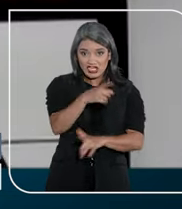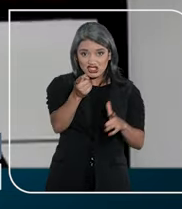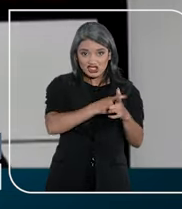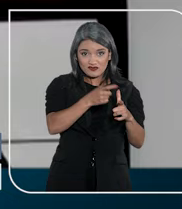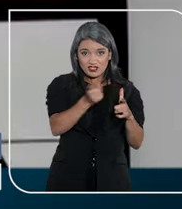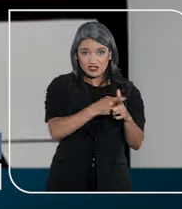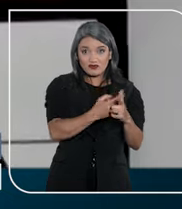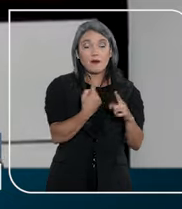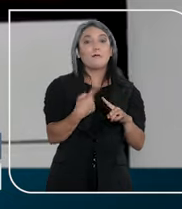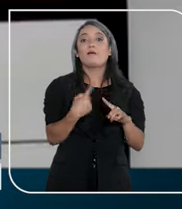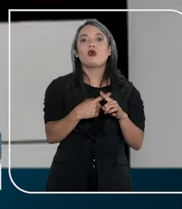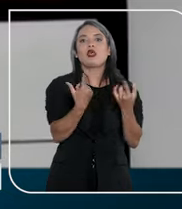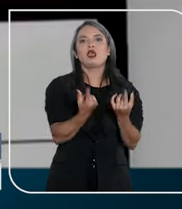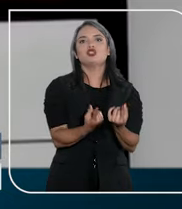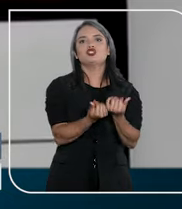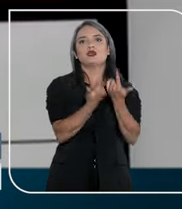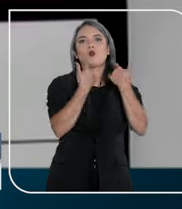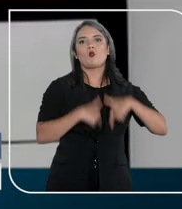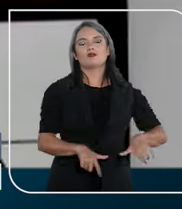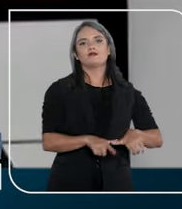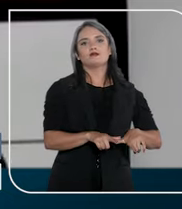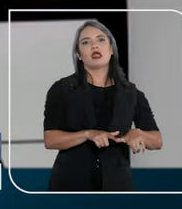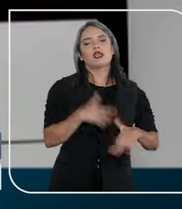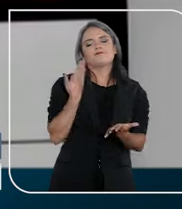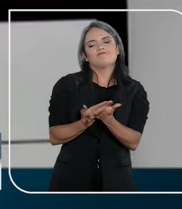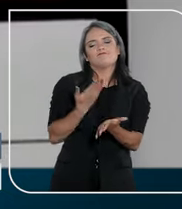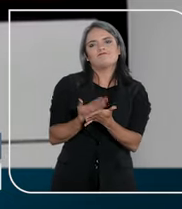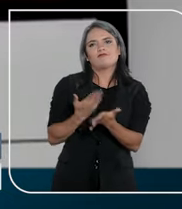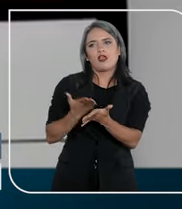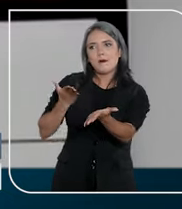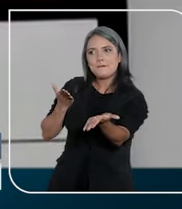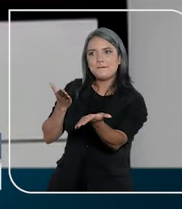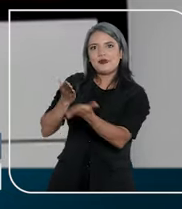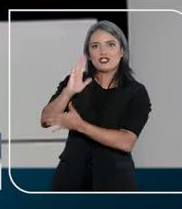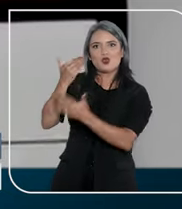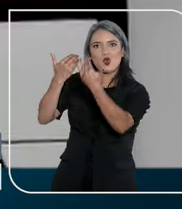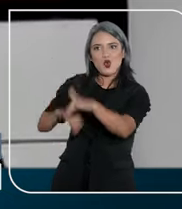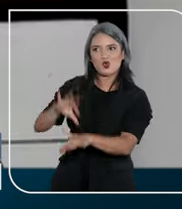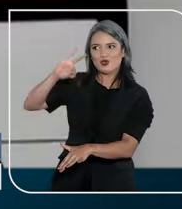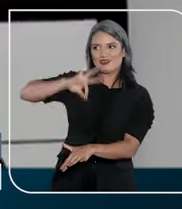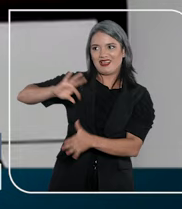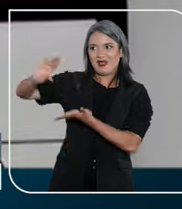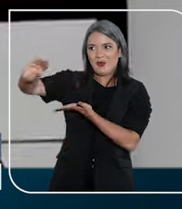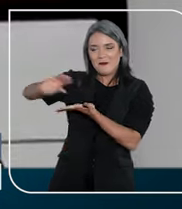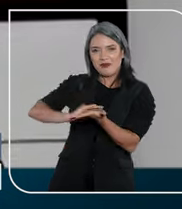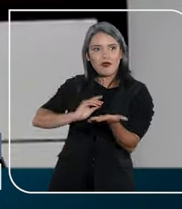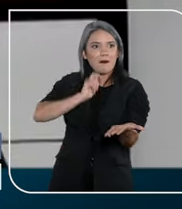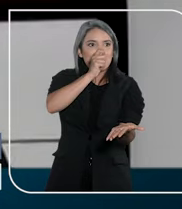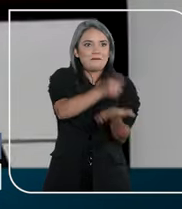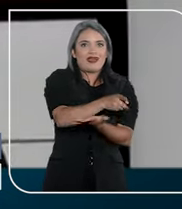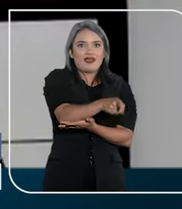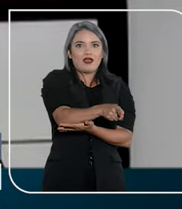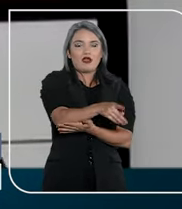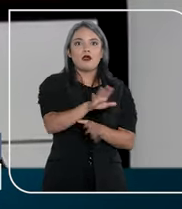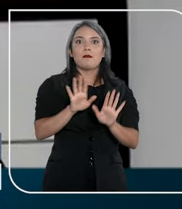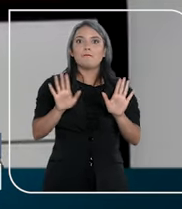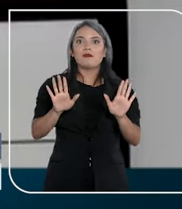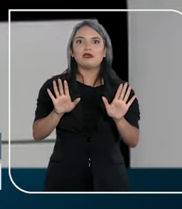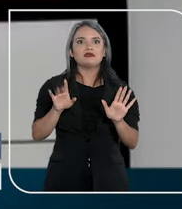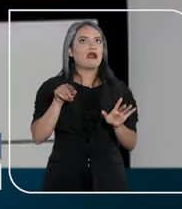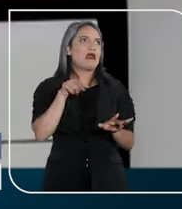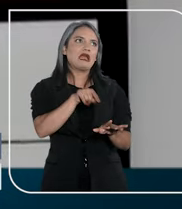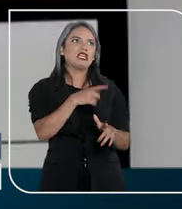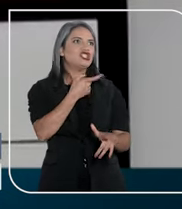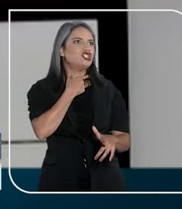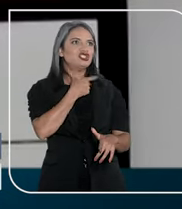não tem dinheiro. Ele passa em um concurso público e agora poderia pagar as suas dívidas. Mas eu não deixo tomar posse. Então, é